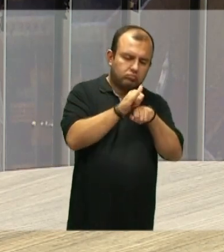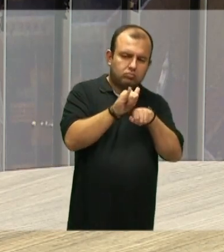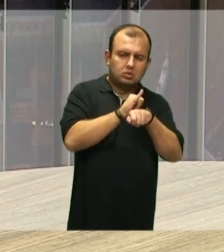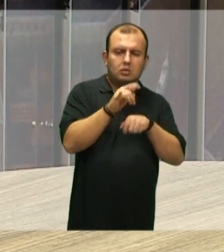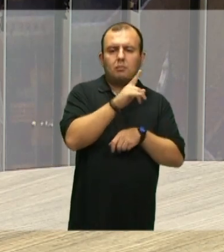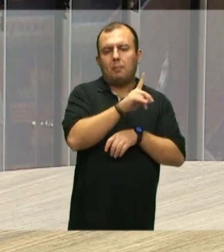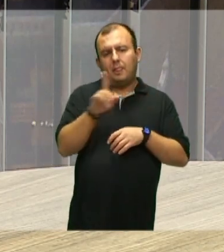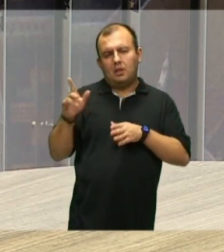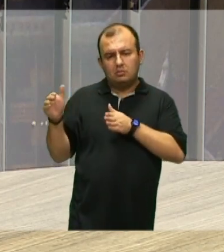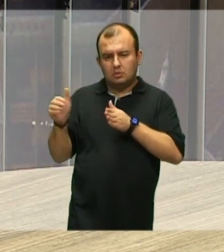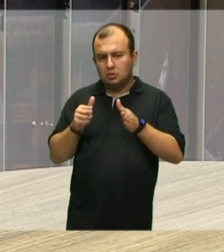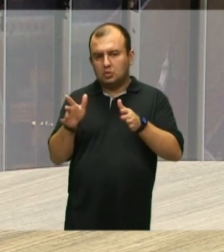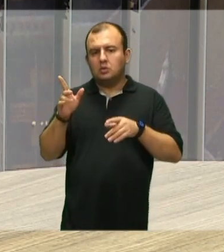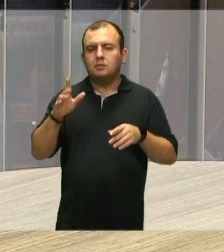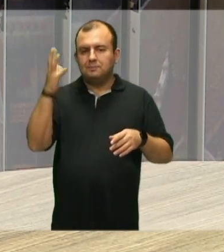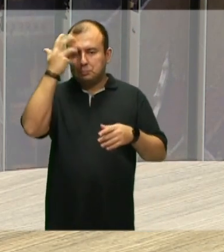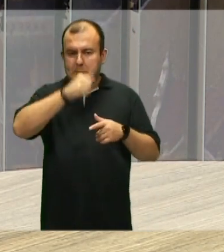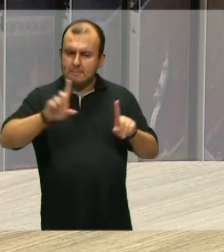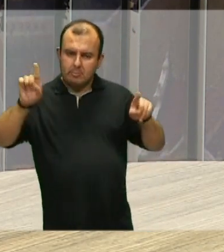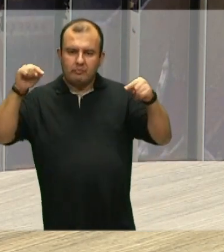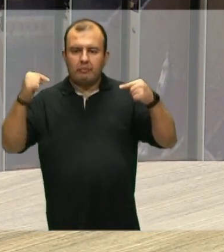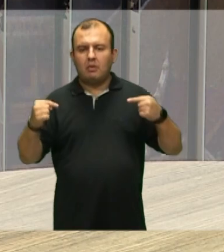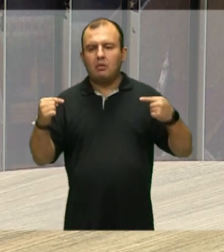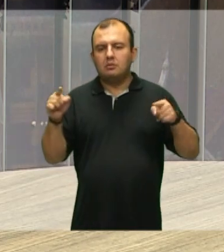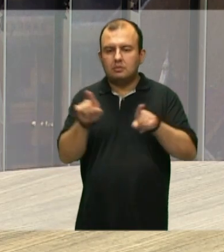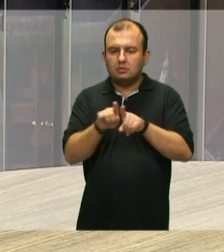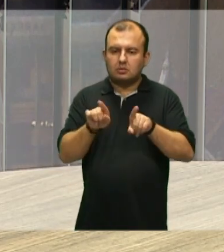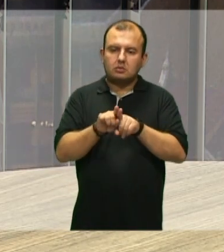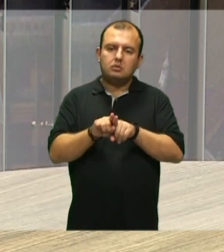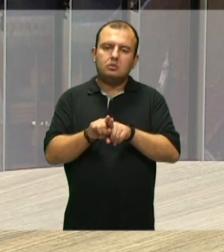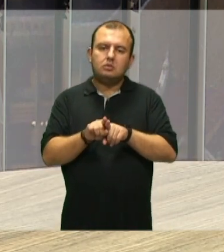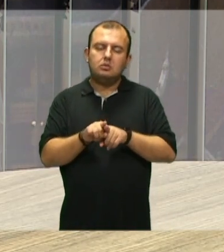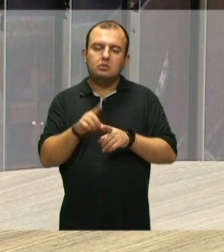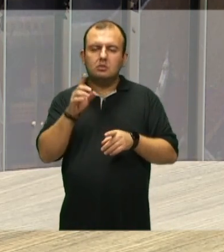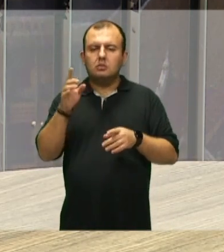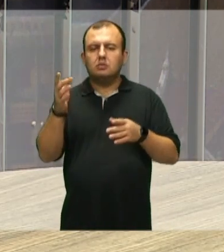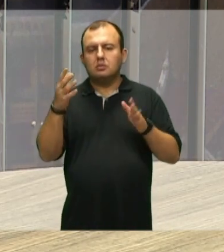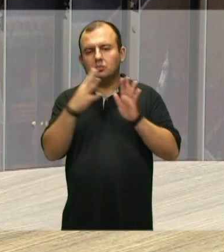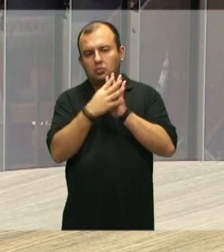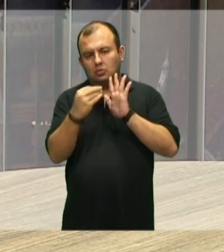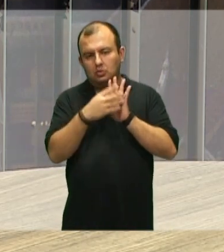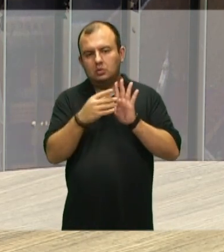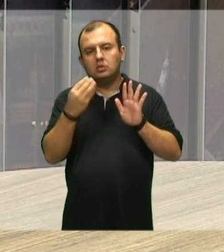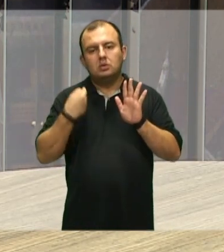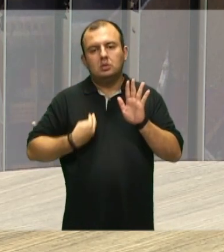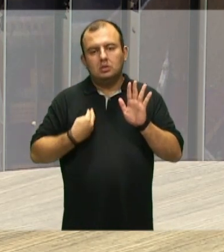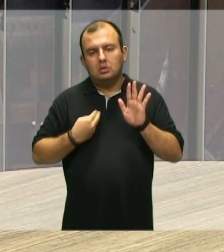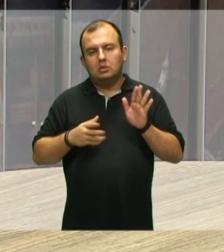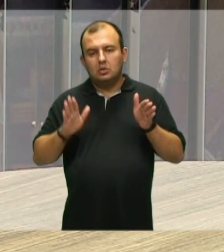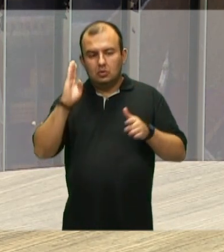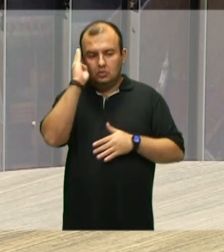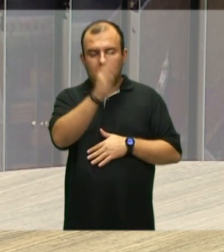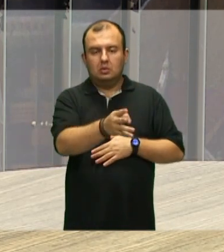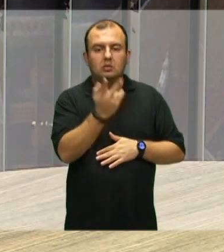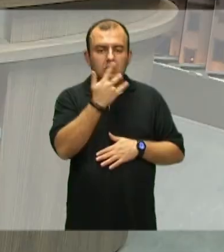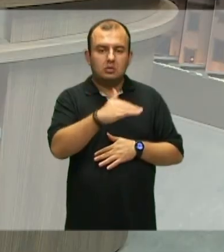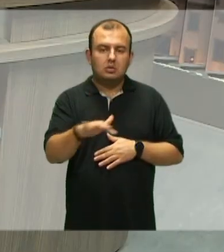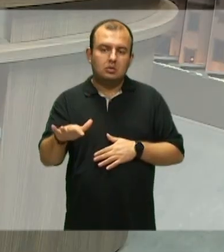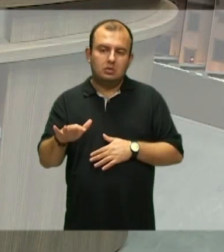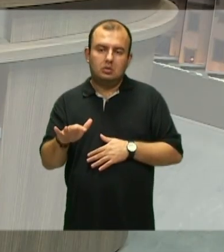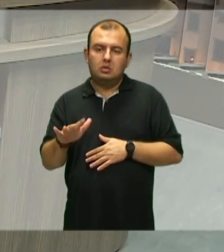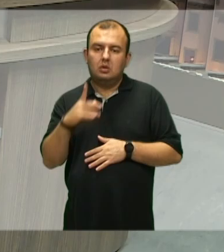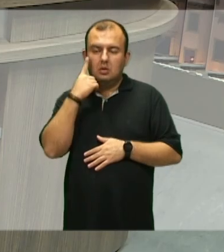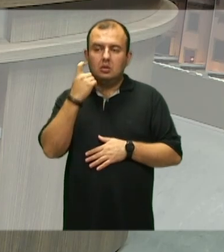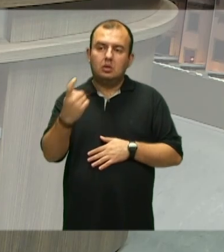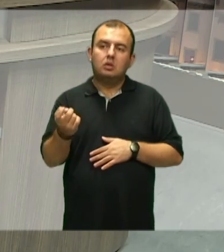uma trajetória muito bonita e desafiadora, assim, né, enquanto exemplo de vida. Claro que a gente não vai levar isso diretamente para as crianças, porque, né, não é isso